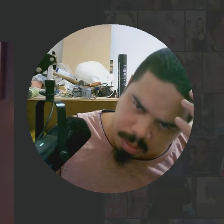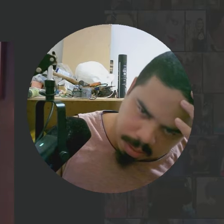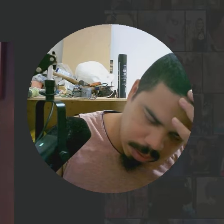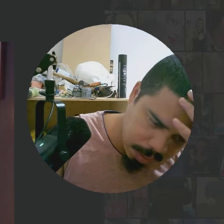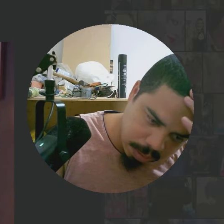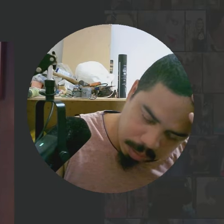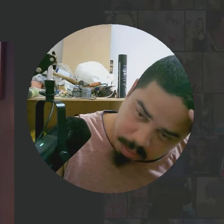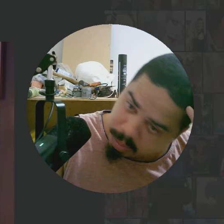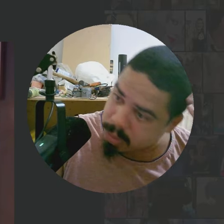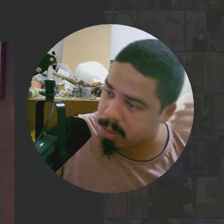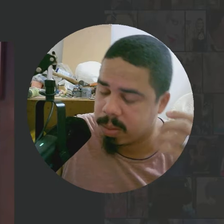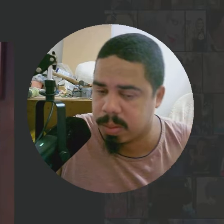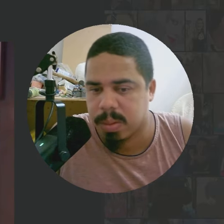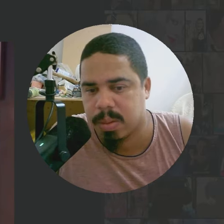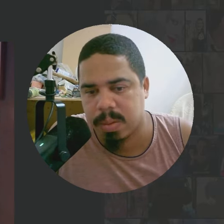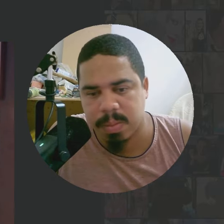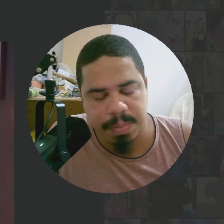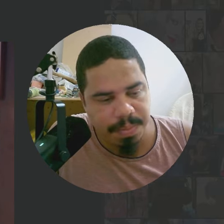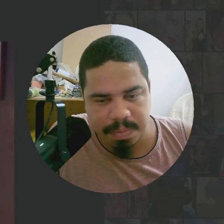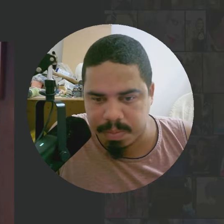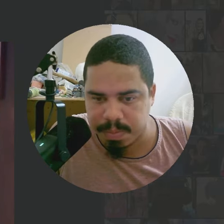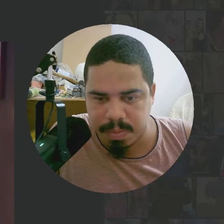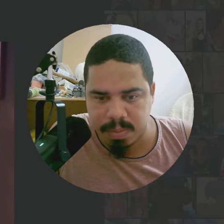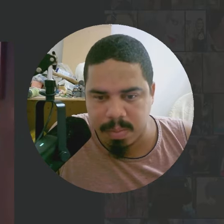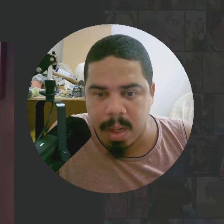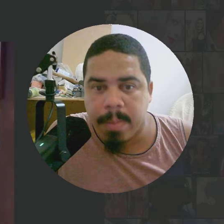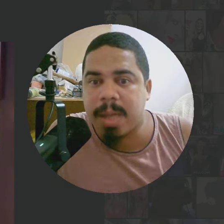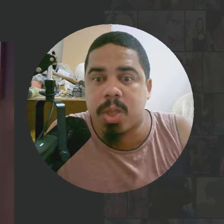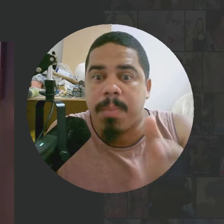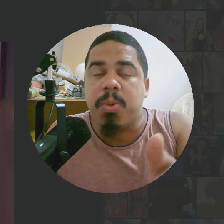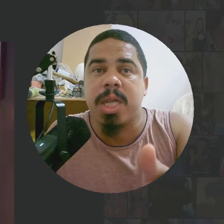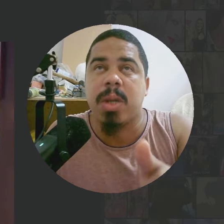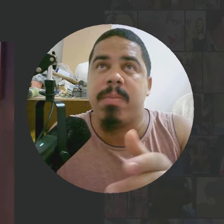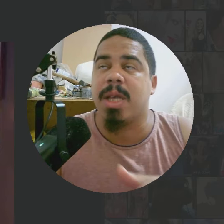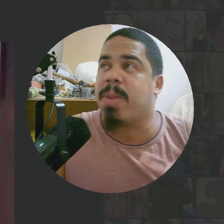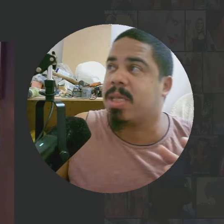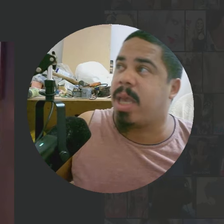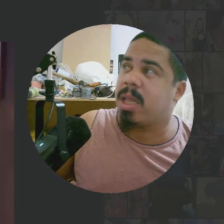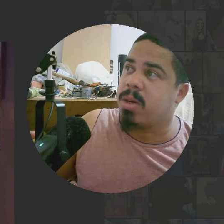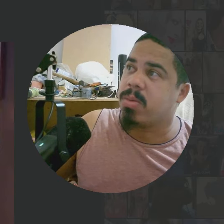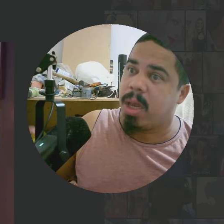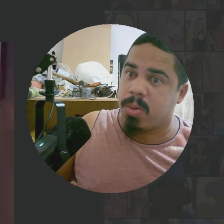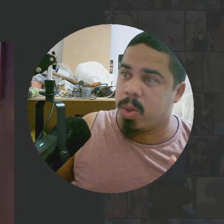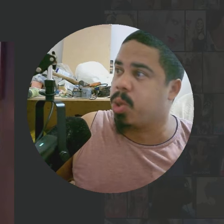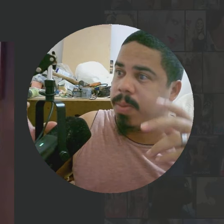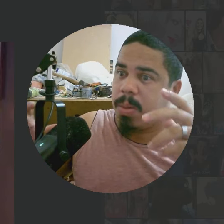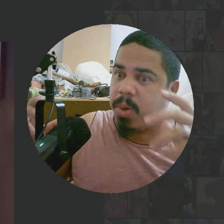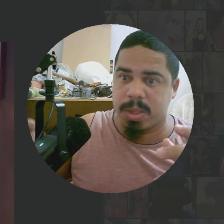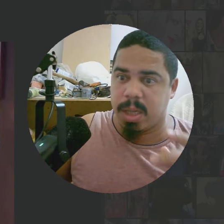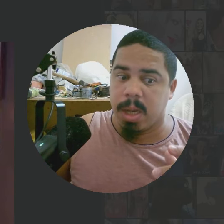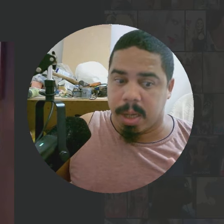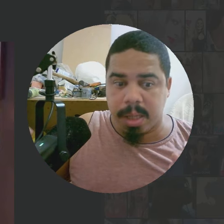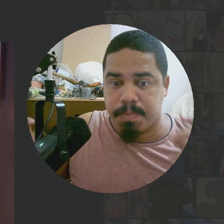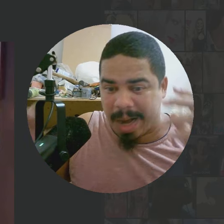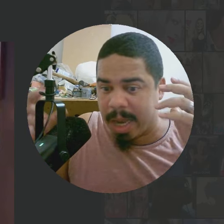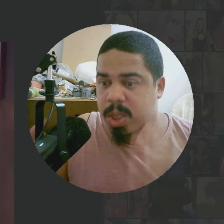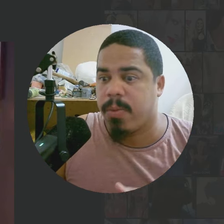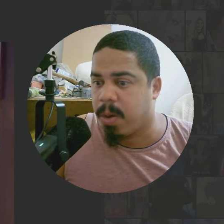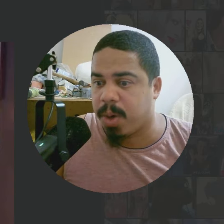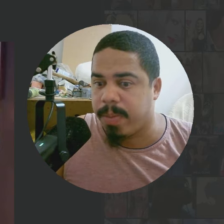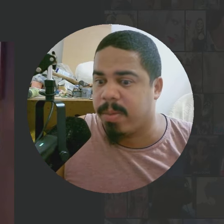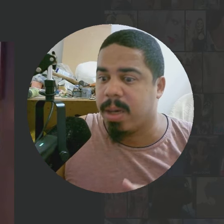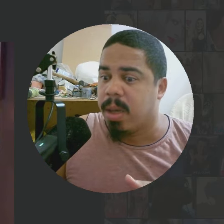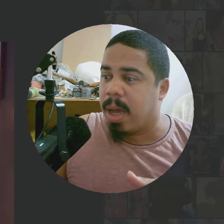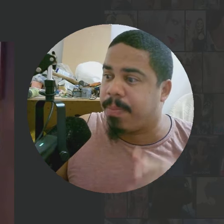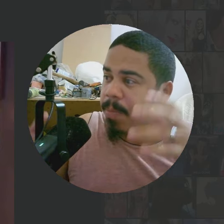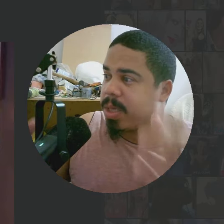tanto que pagaria se ela trabalhasse os seis dias. Ou 2%. Mas só por isso aí, mesmo a esquerda não tendo hoje uma proposta pra resolver